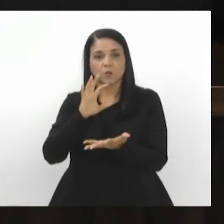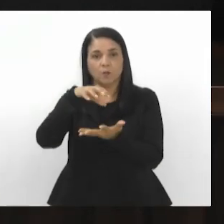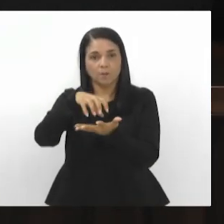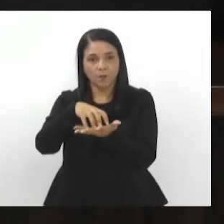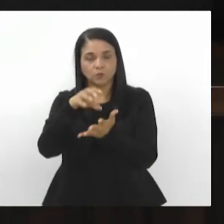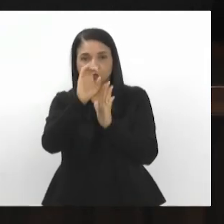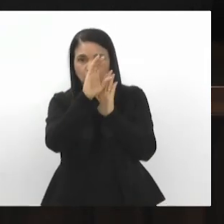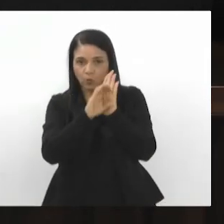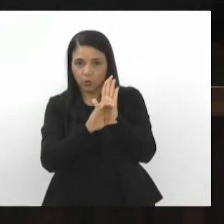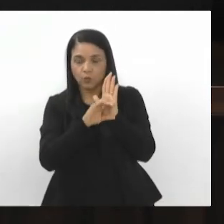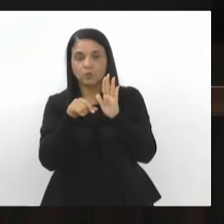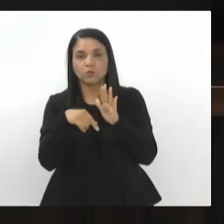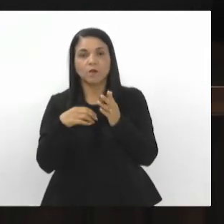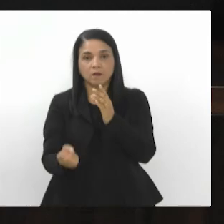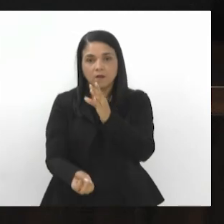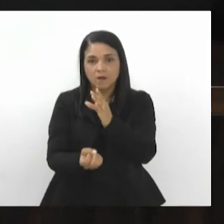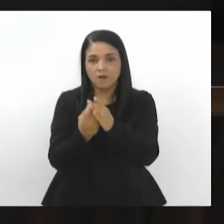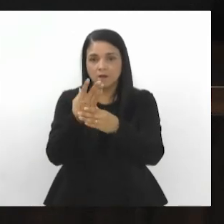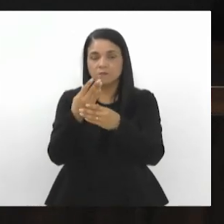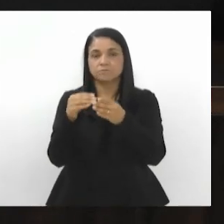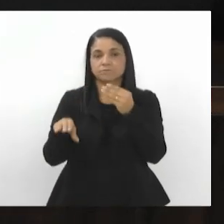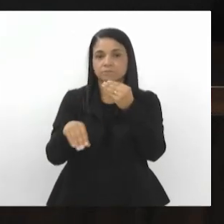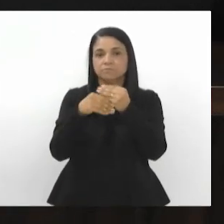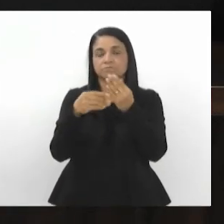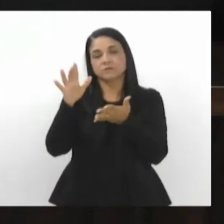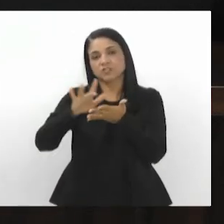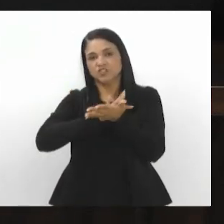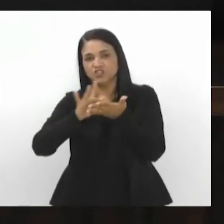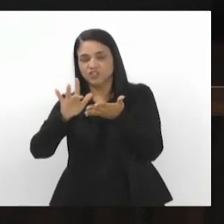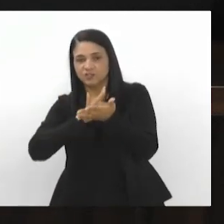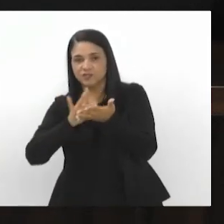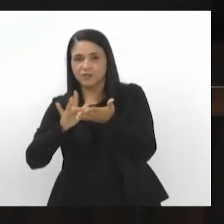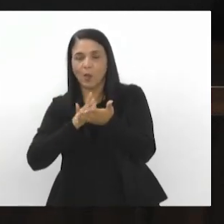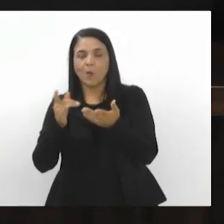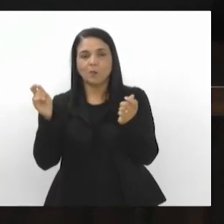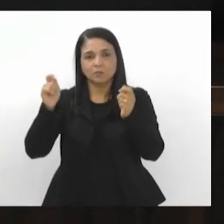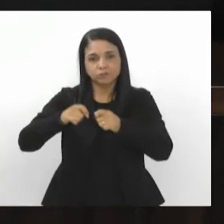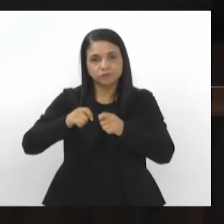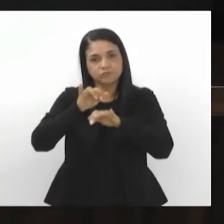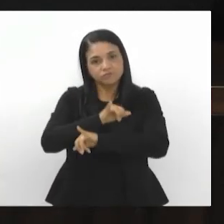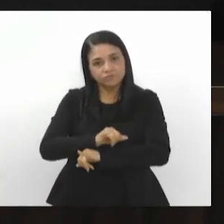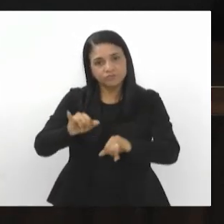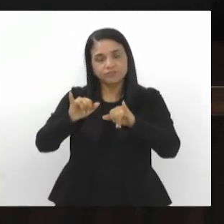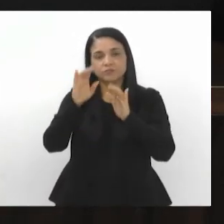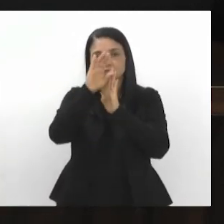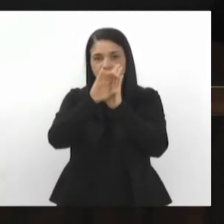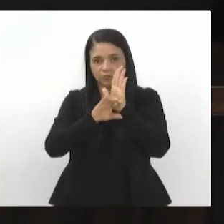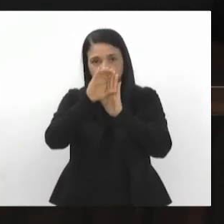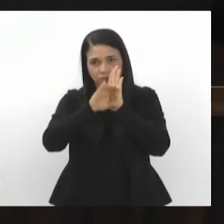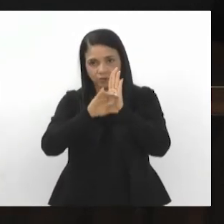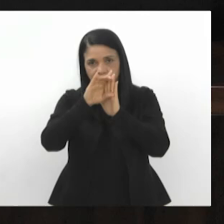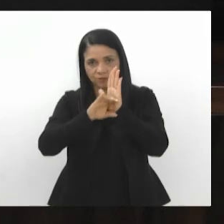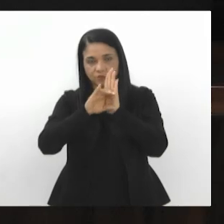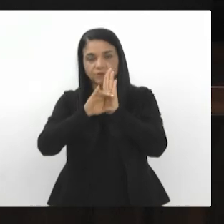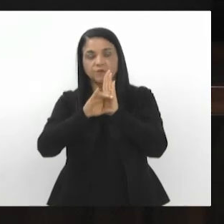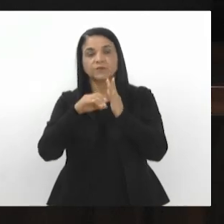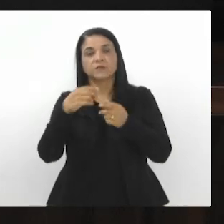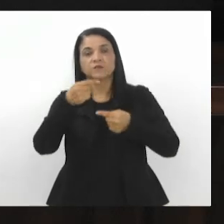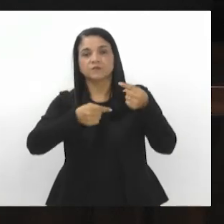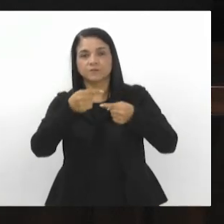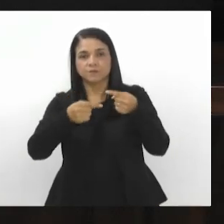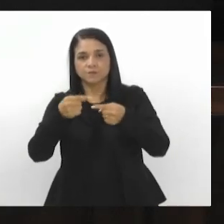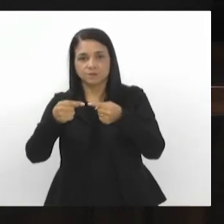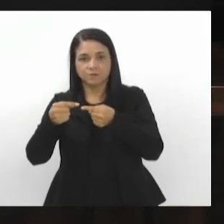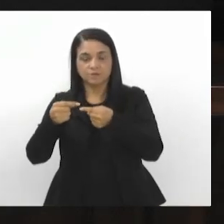e incluir a criação de uma ferramenta digital para disponibilização dos currículos. Em discussão,